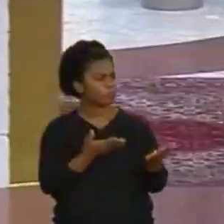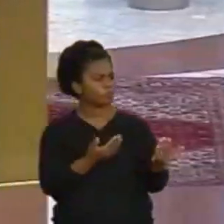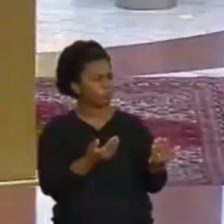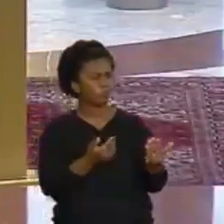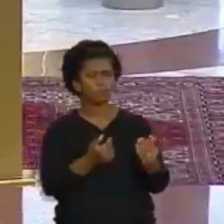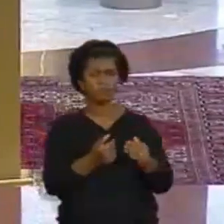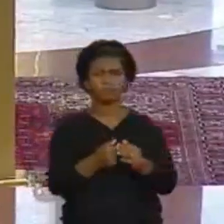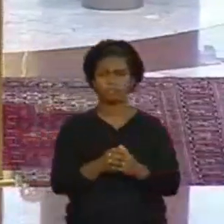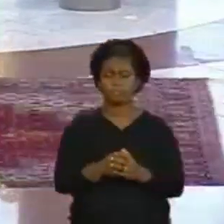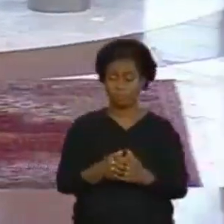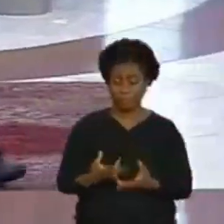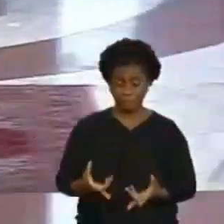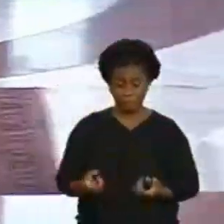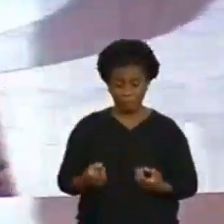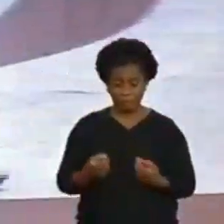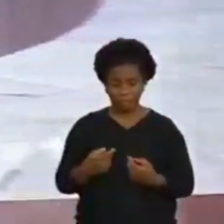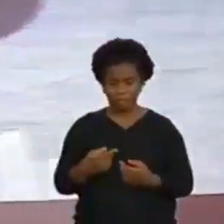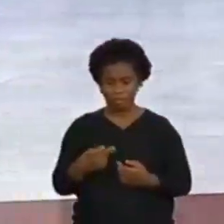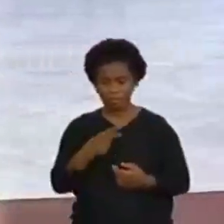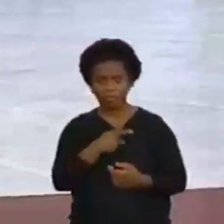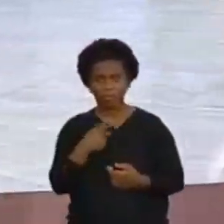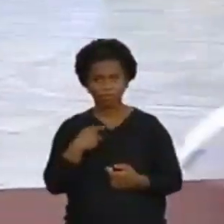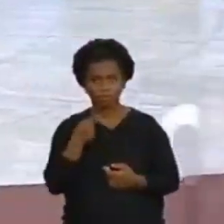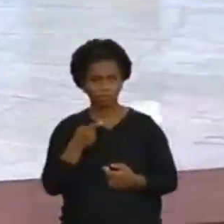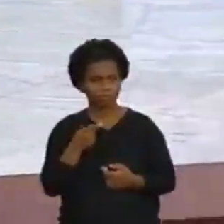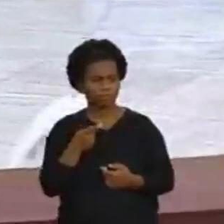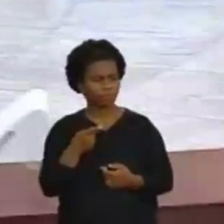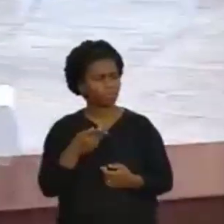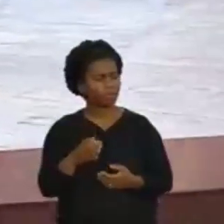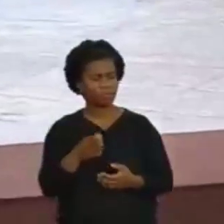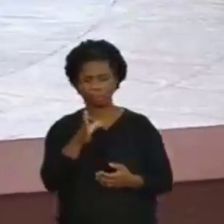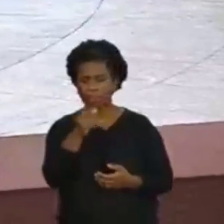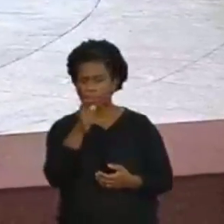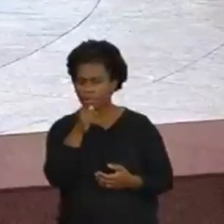água aqui, ó. Pode beber 3 vezes por dia que a senhora vai ser curada.